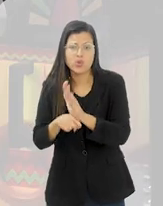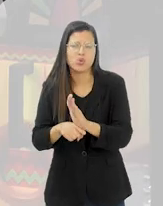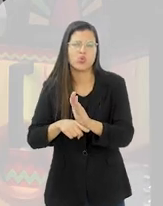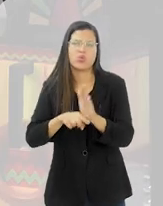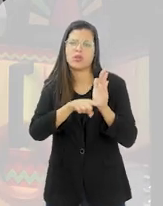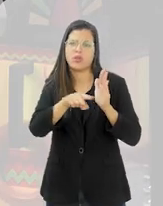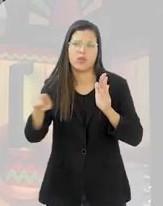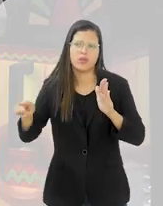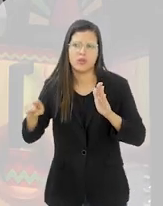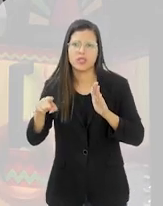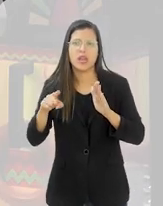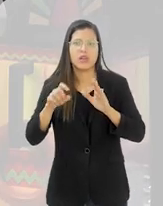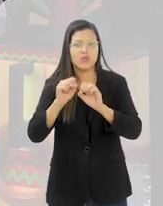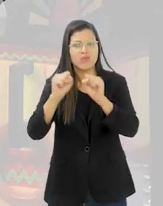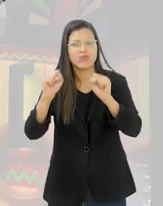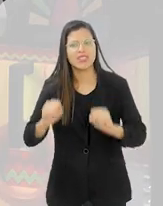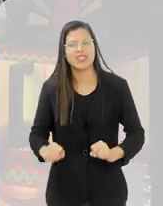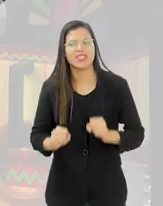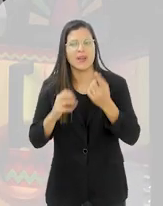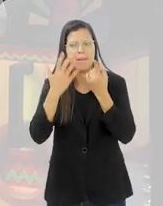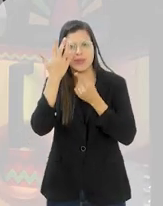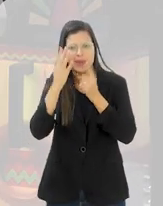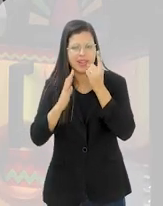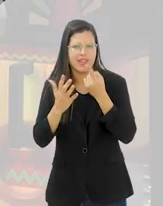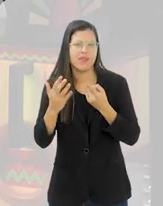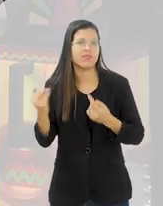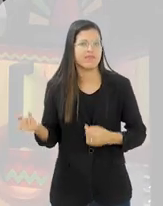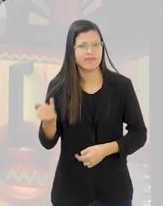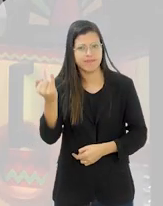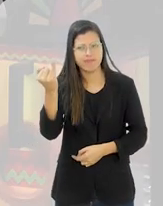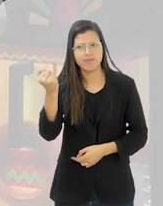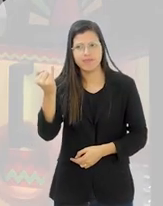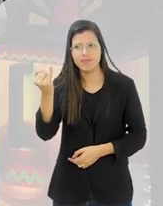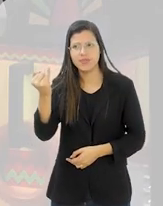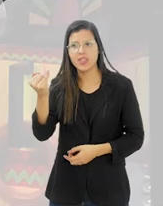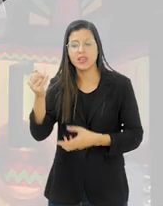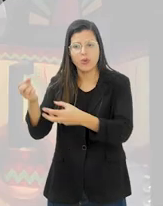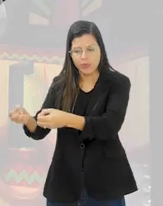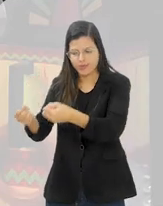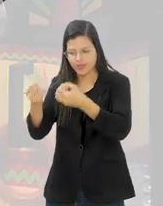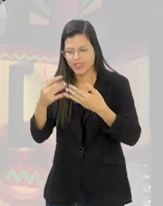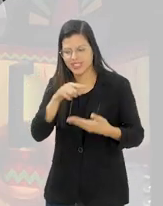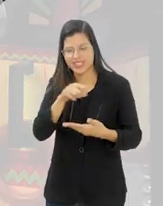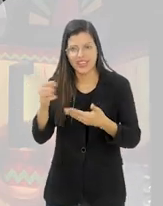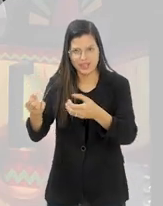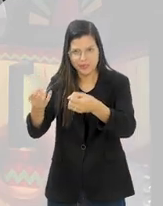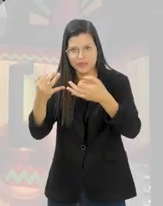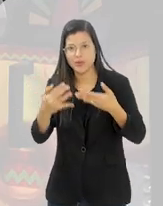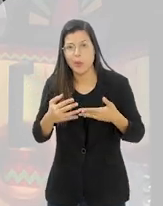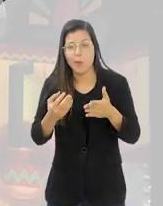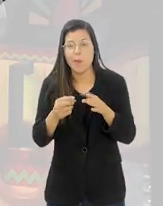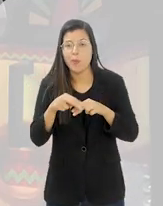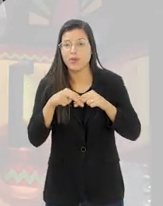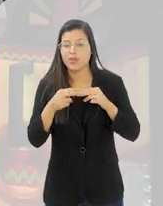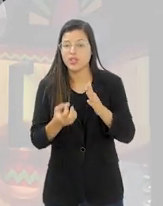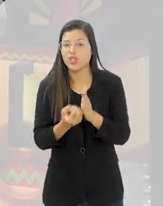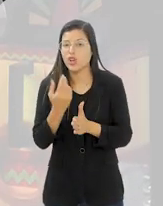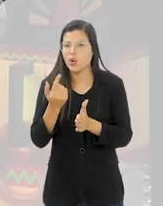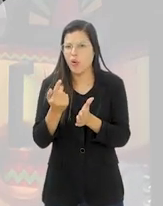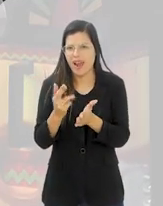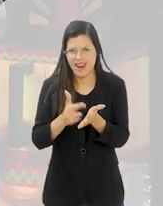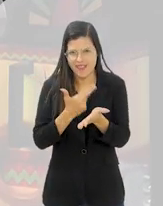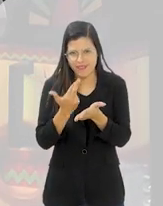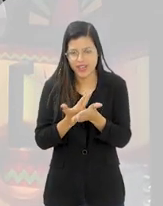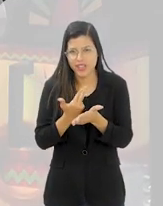tanto com vocês, com toda a cadeia produtiva do carnaval, e isso é importante. E ao escutar vocês, foi por isso que a gente criou a revista. Porque a